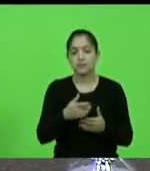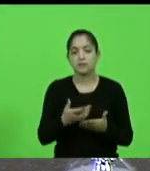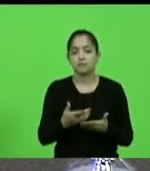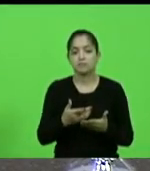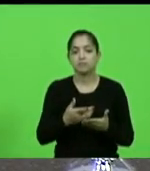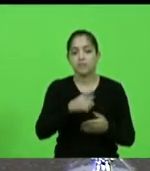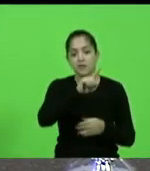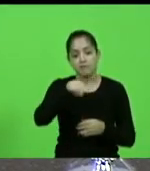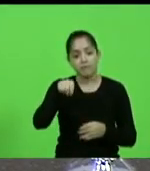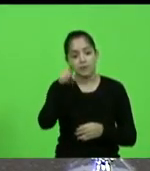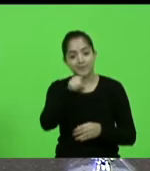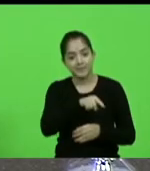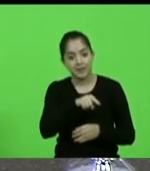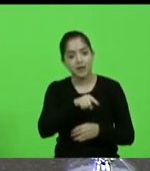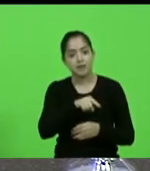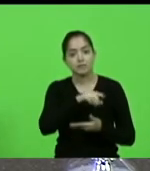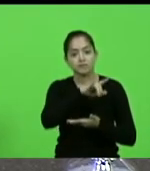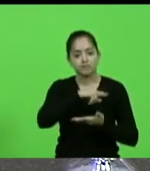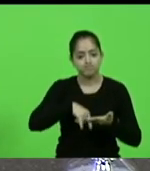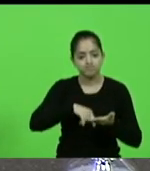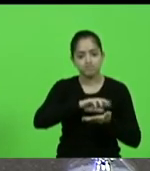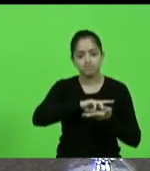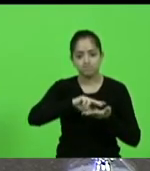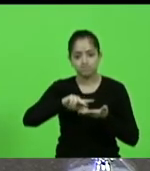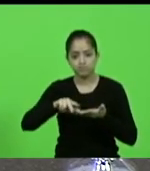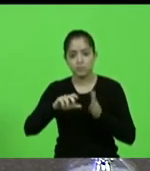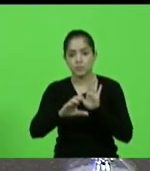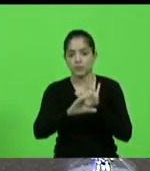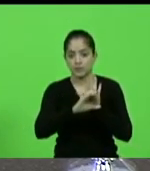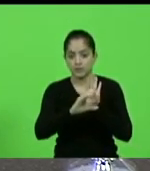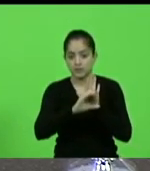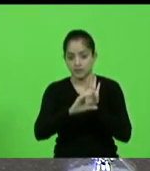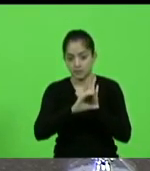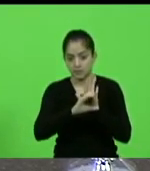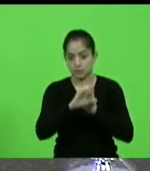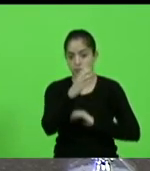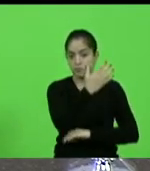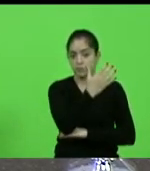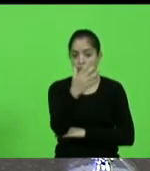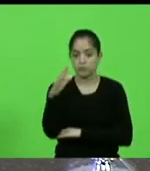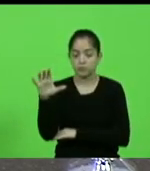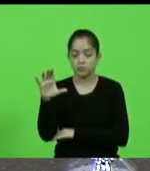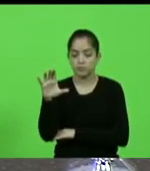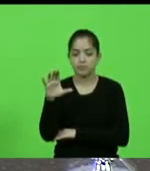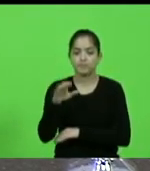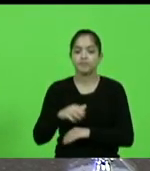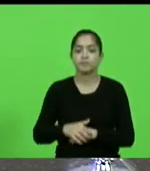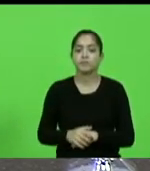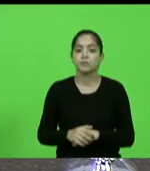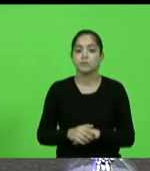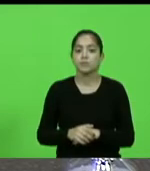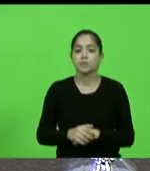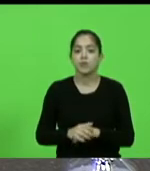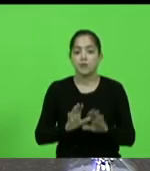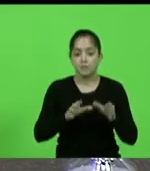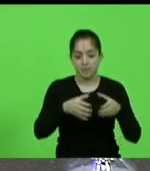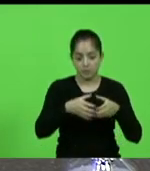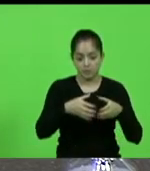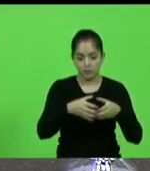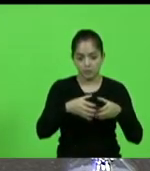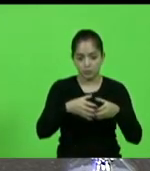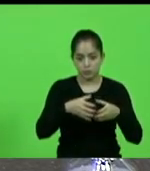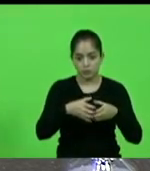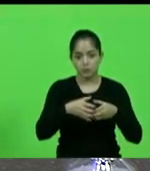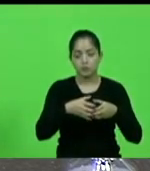vedava a homologação do Cadastro Ambiental Rural, o CAR, pelo Instituto do Meio Ambiente de